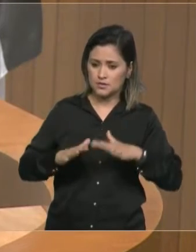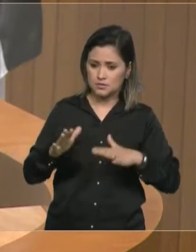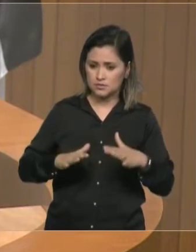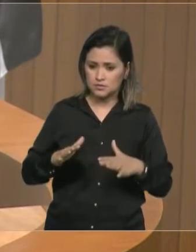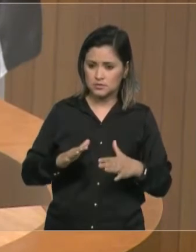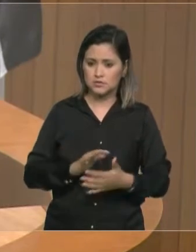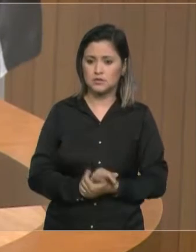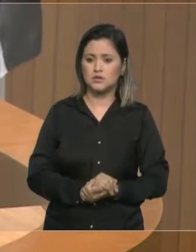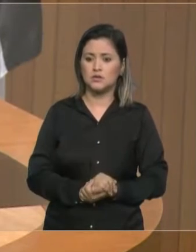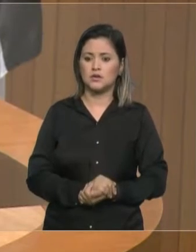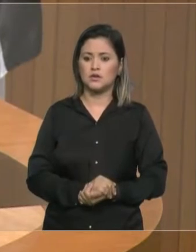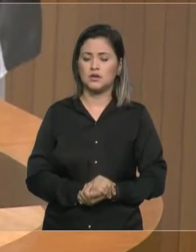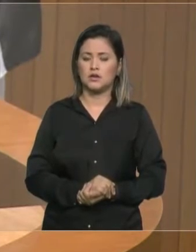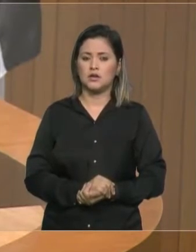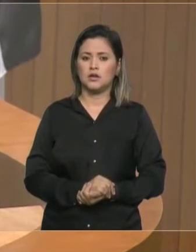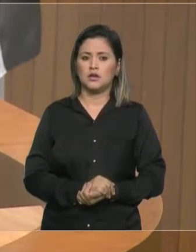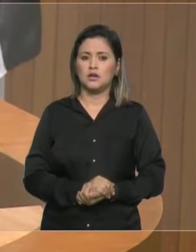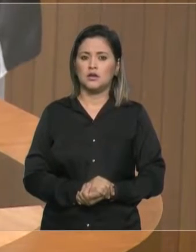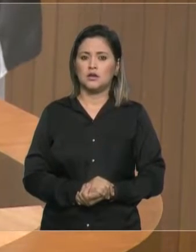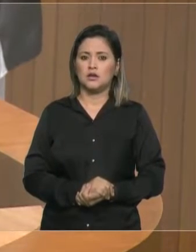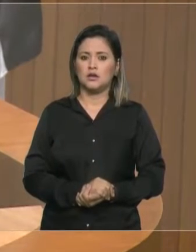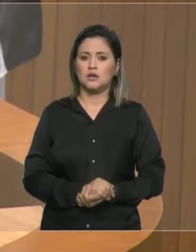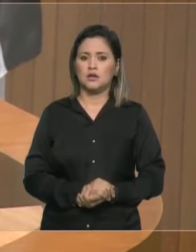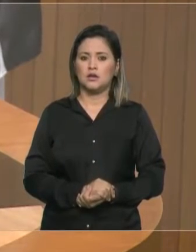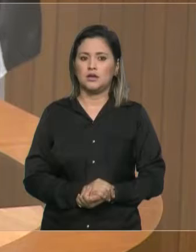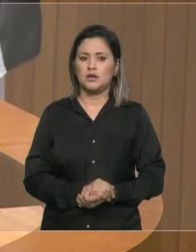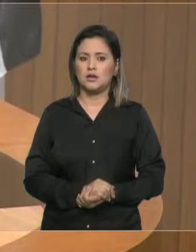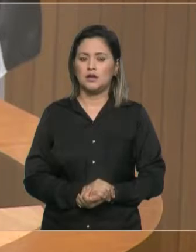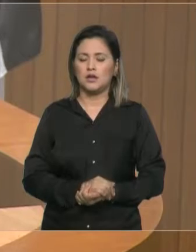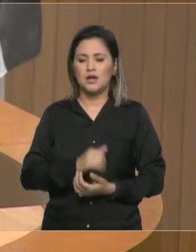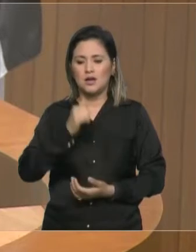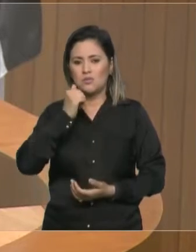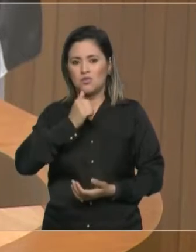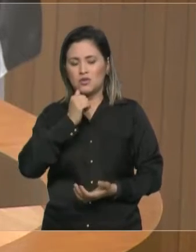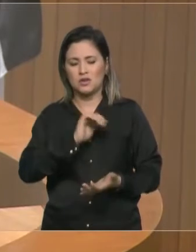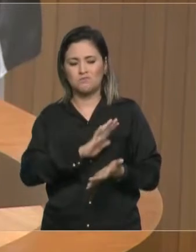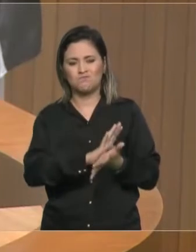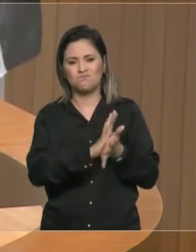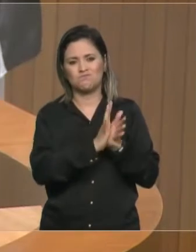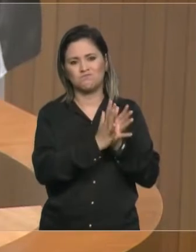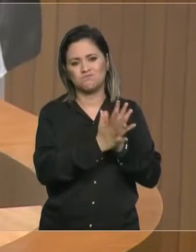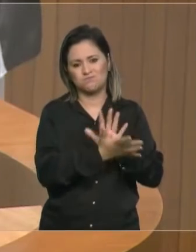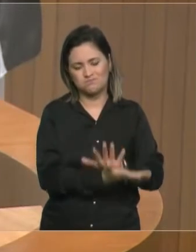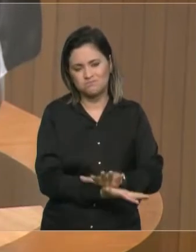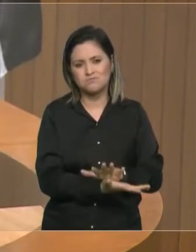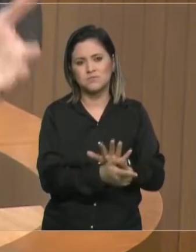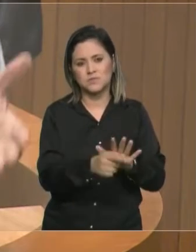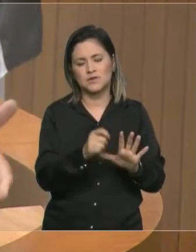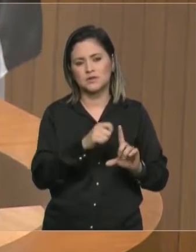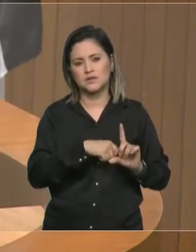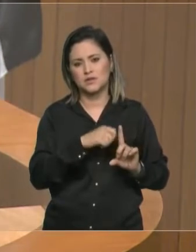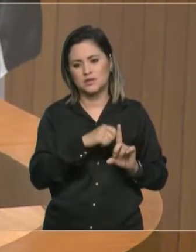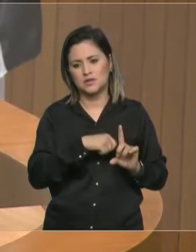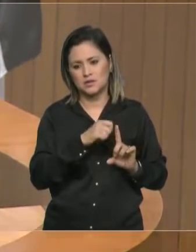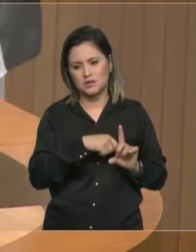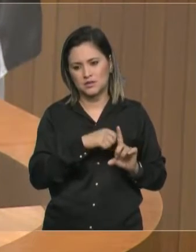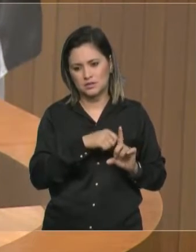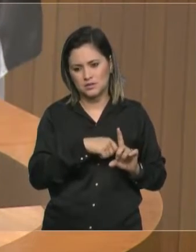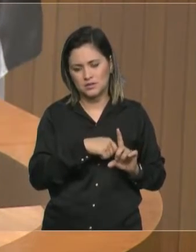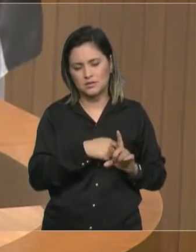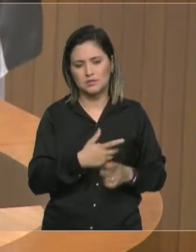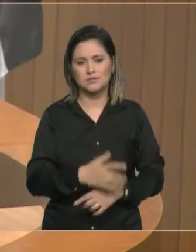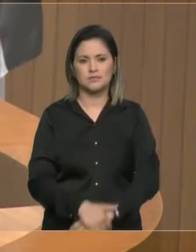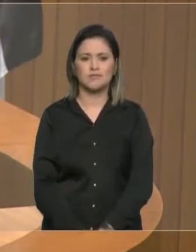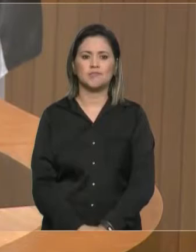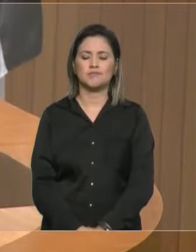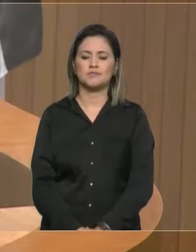terminam sendo discriminada em relação ao salário que recebem, mesmo fazendo a mesma função do homem.